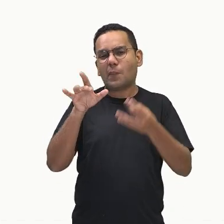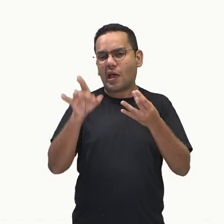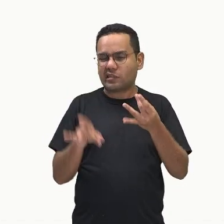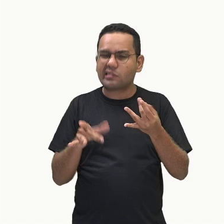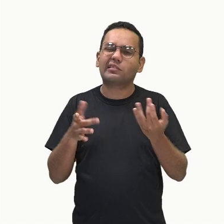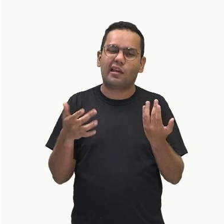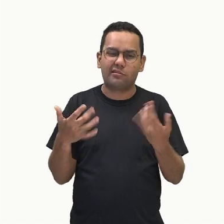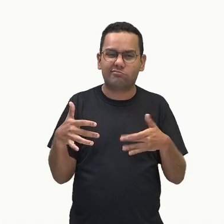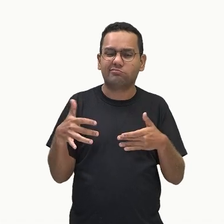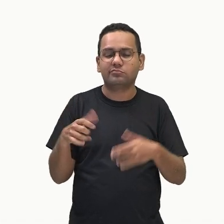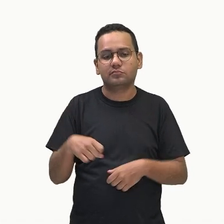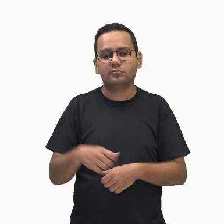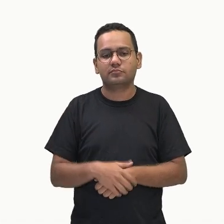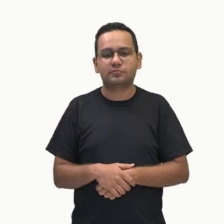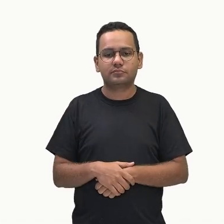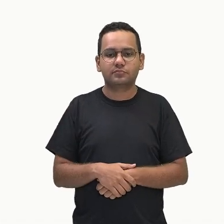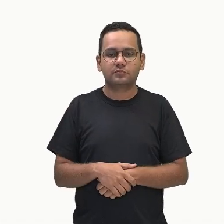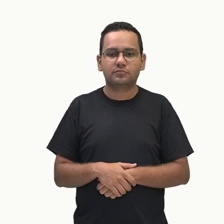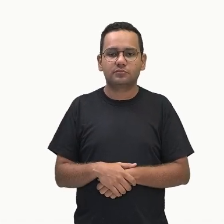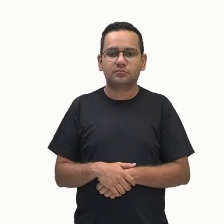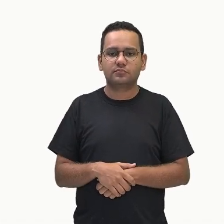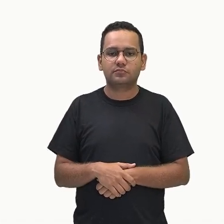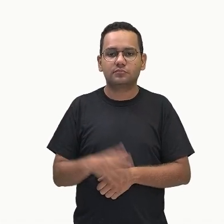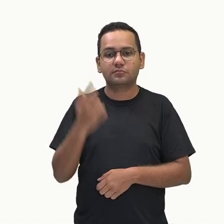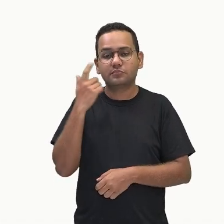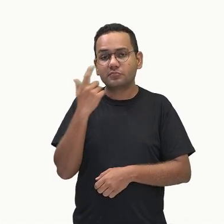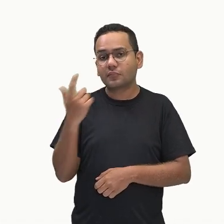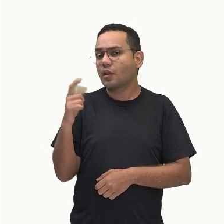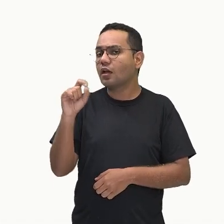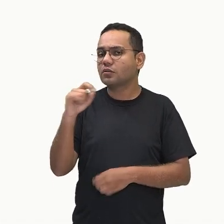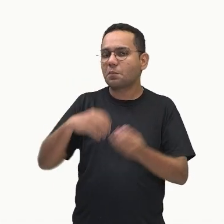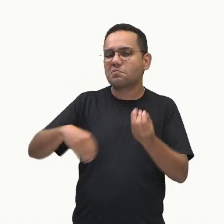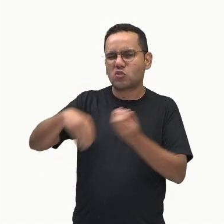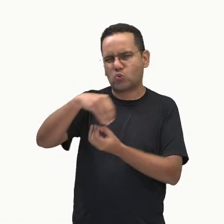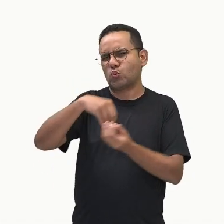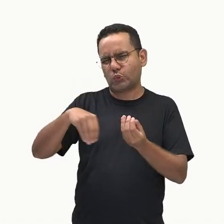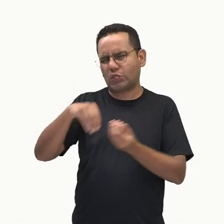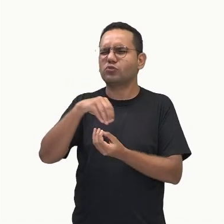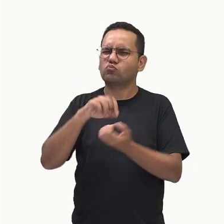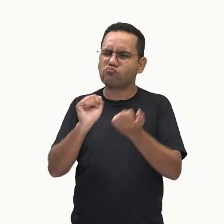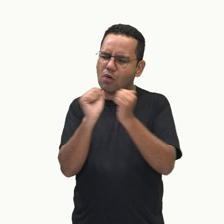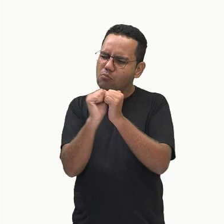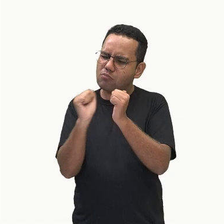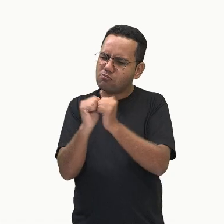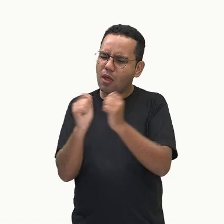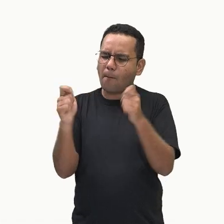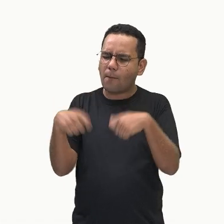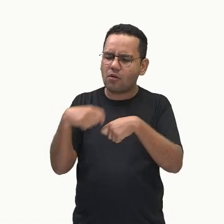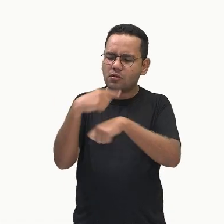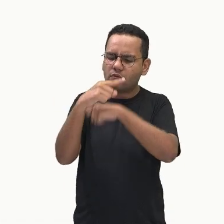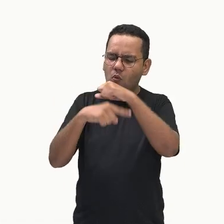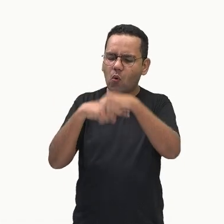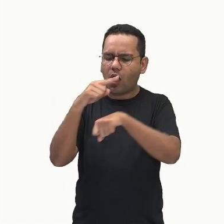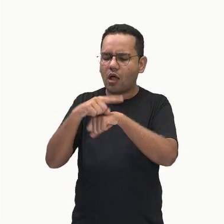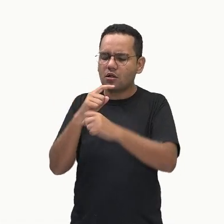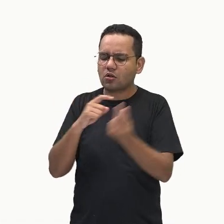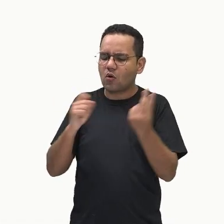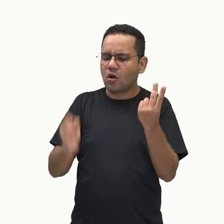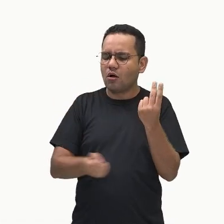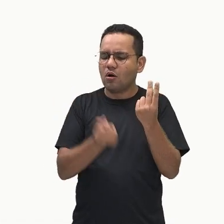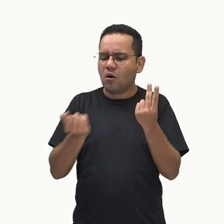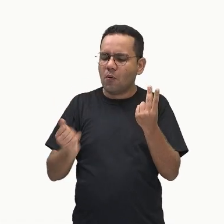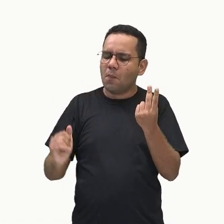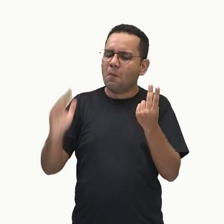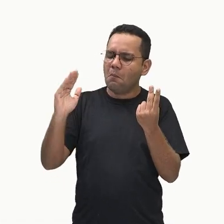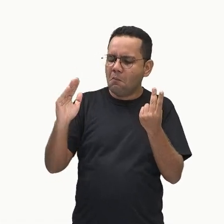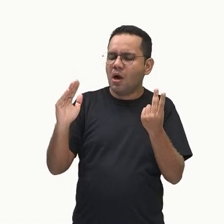Então aqui nós temos a palavra-chave, ó, combinação de átomos de 2 ou mais